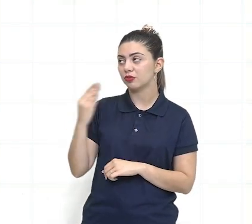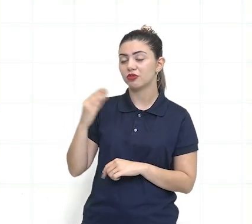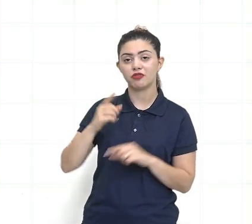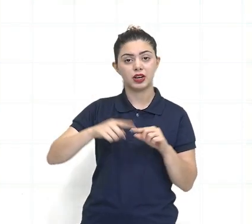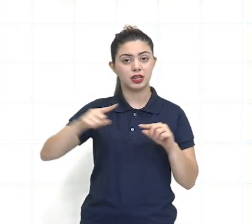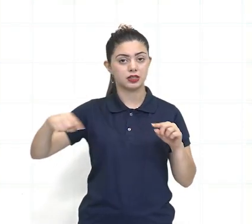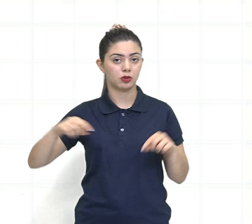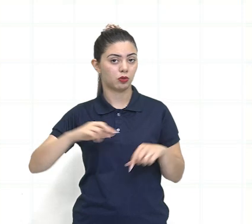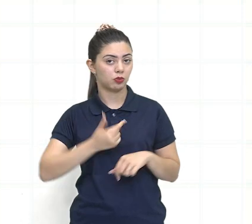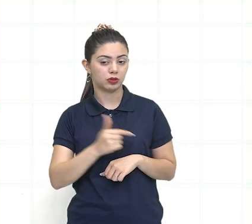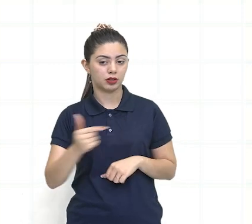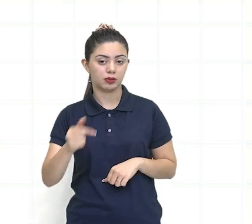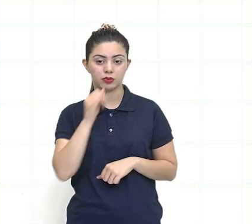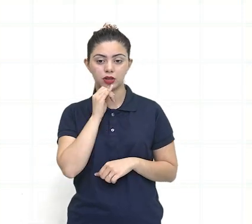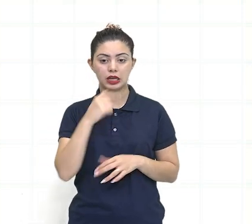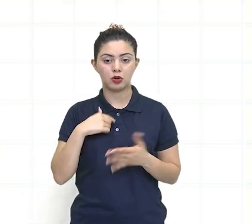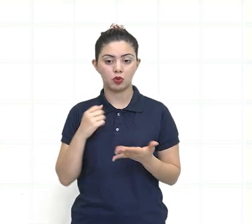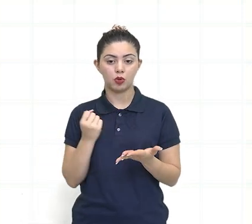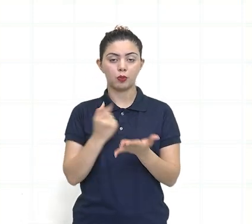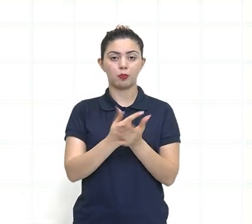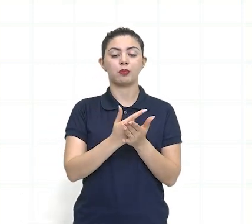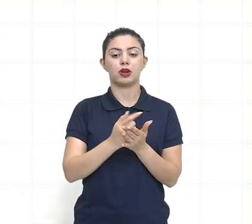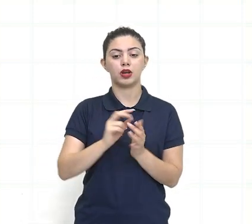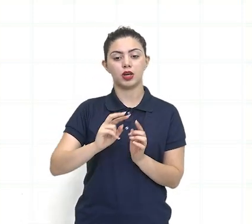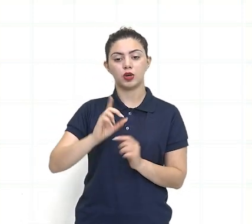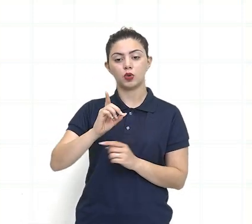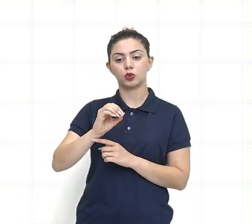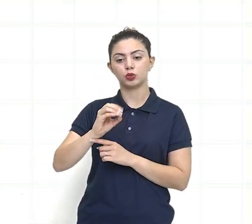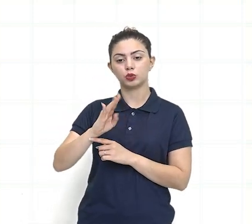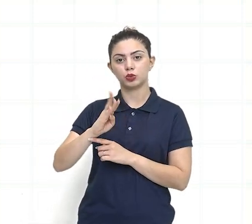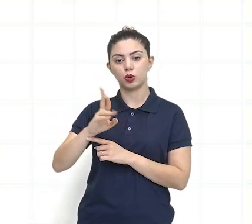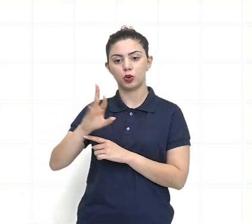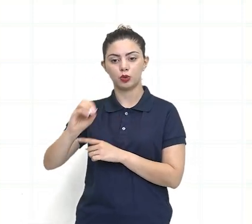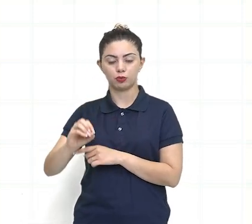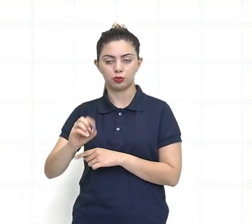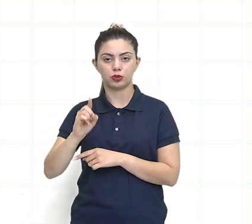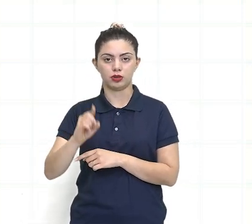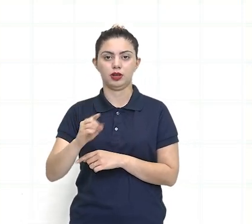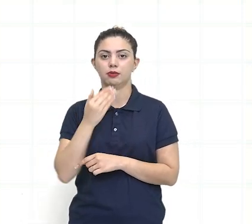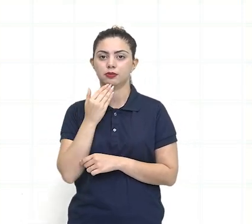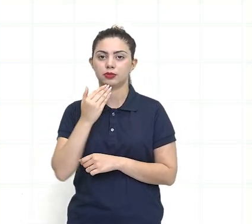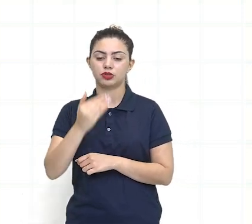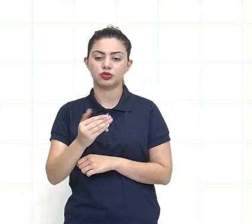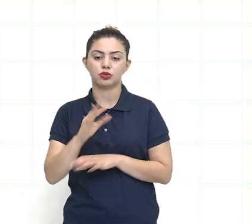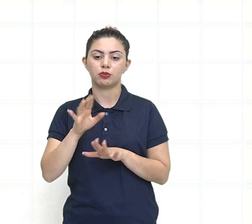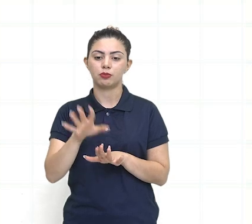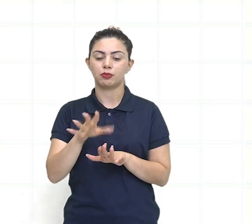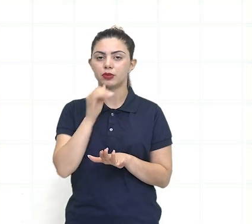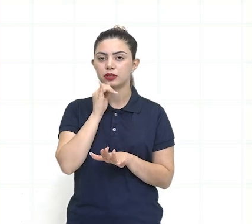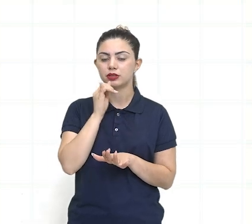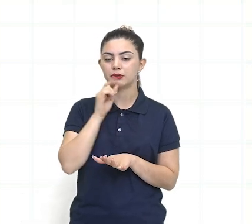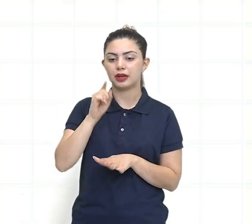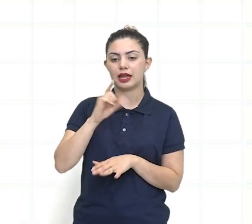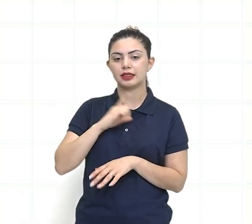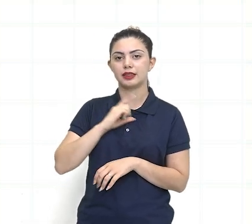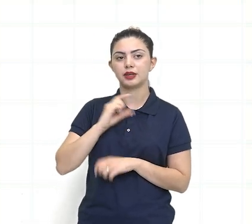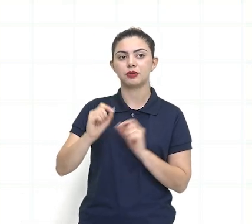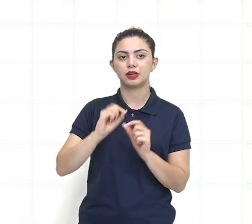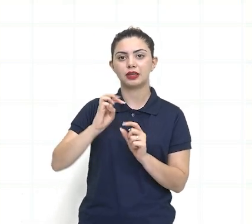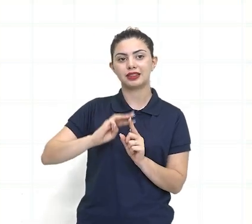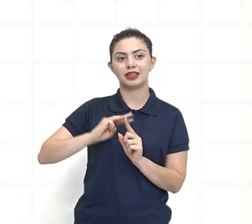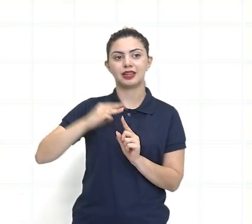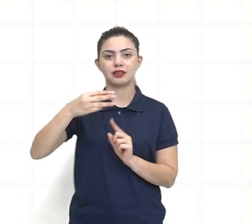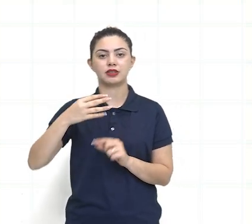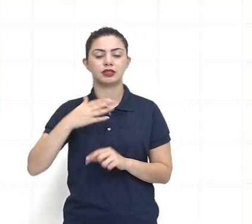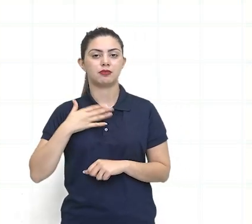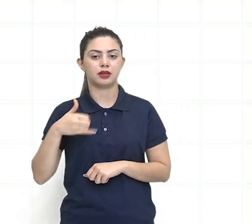tenho, comprei o dobro da quantidade pedida. Ela tem o triplo da minha idade. Não